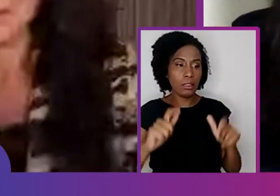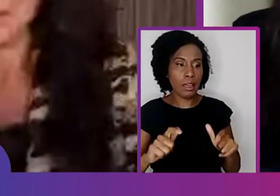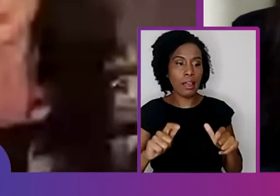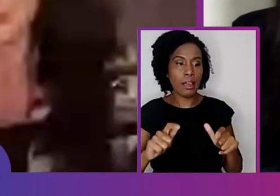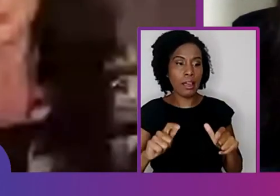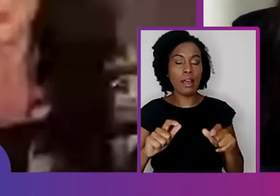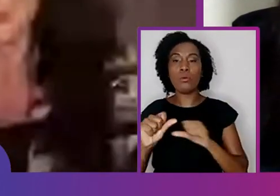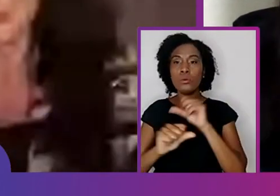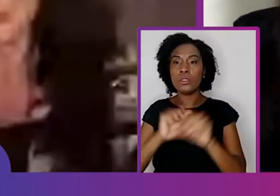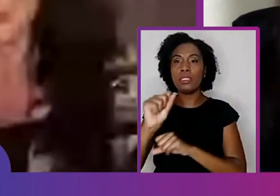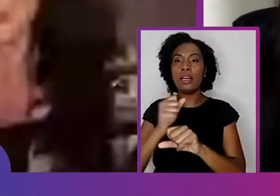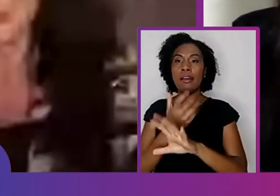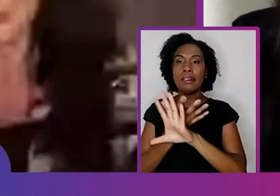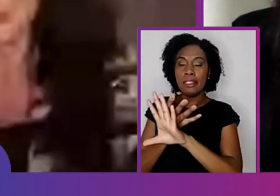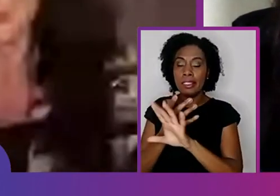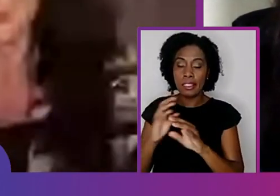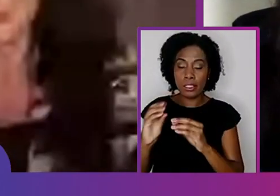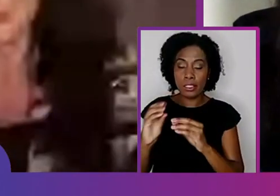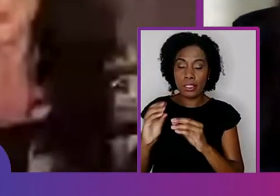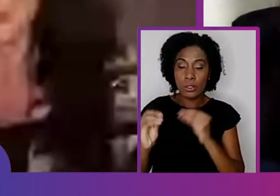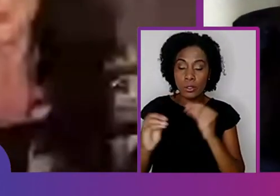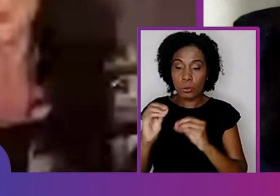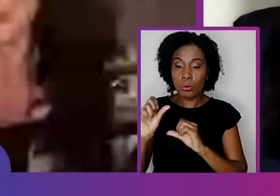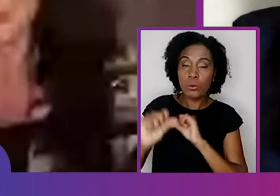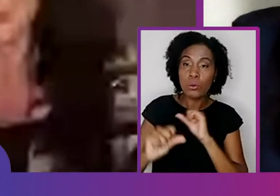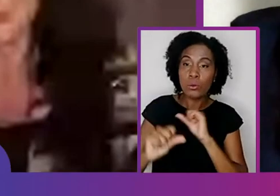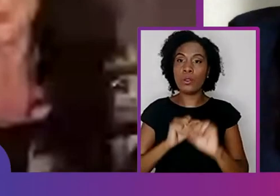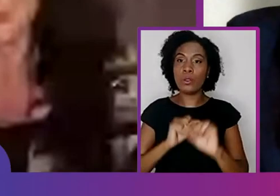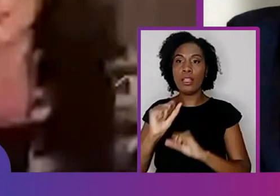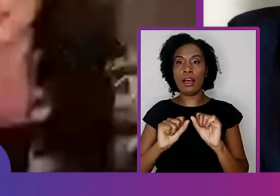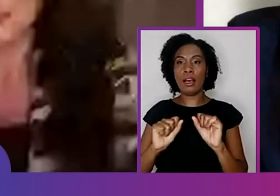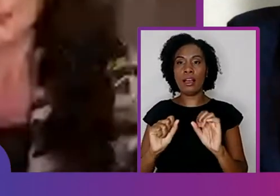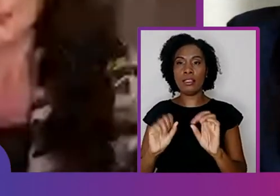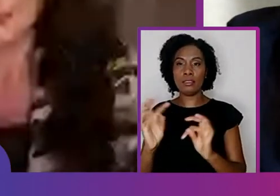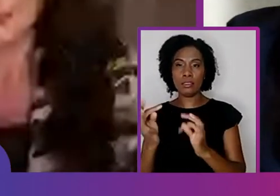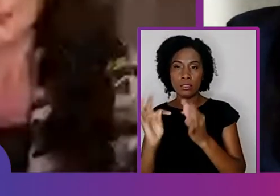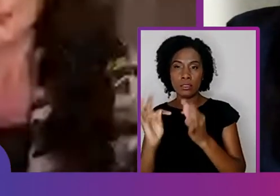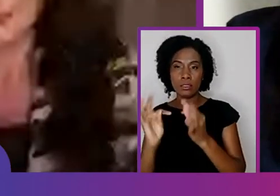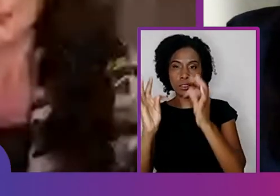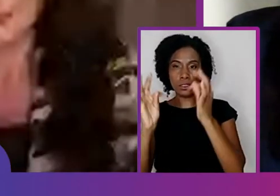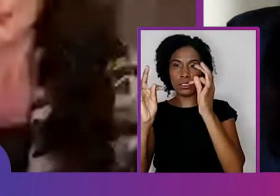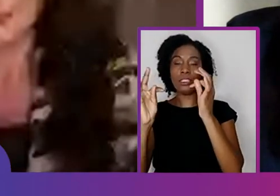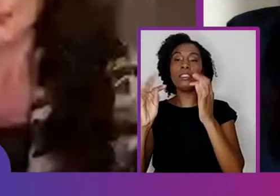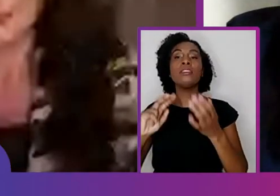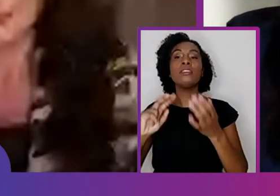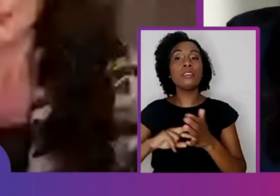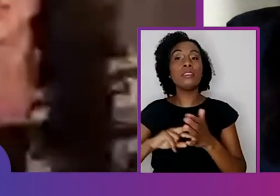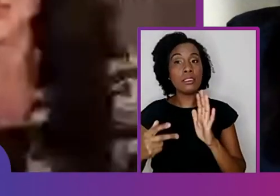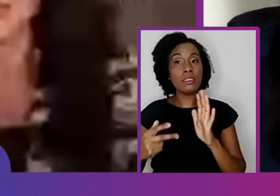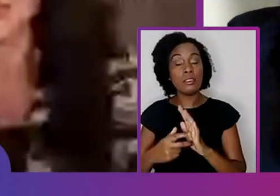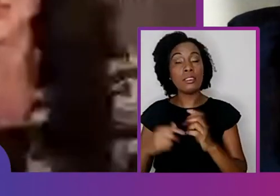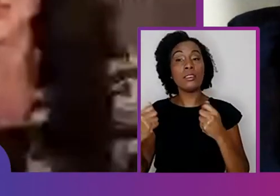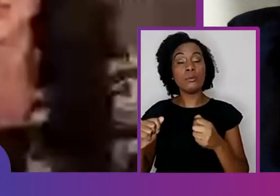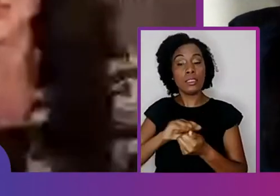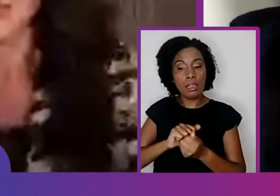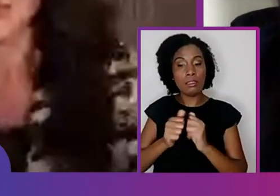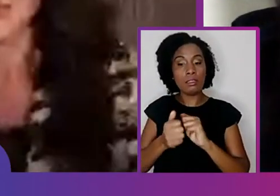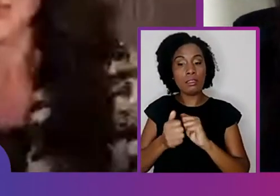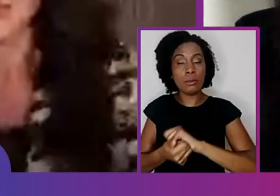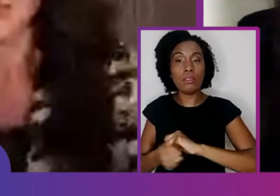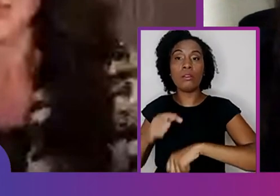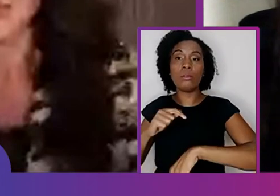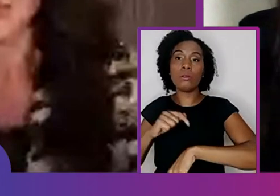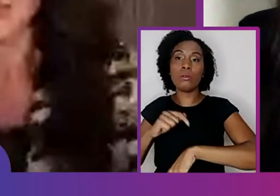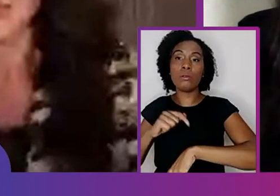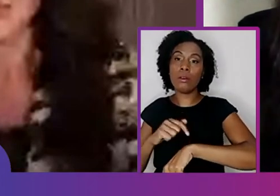que reautomatizar muitas coisas. É necessário compreender esse período de adaptação e entender que nós estamos passando